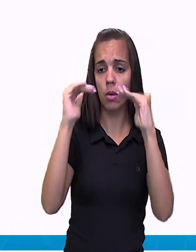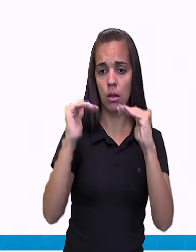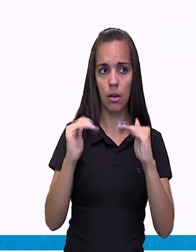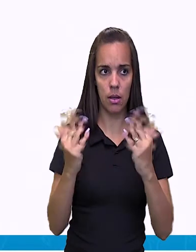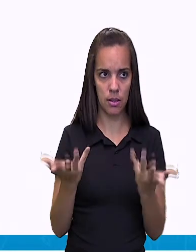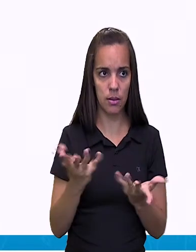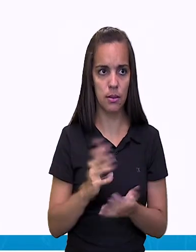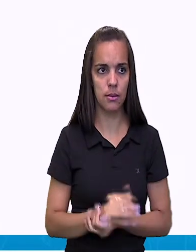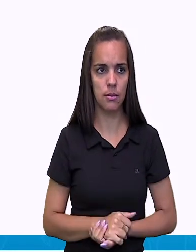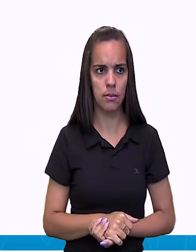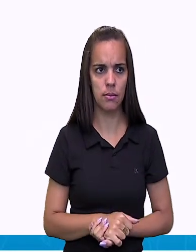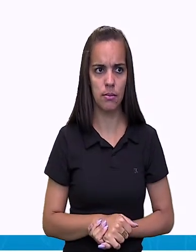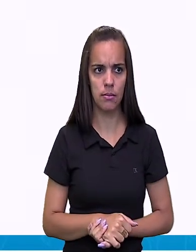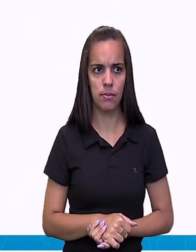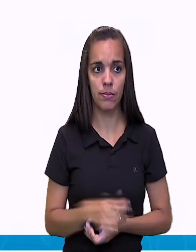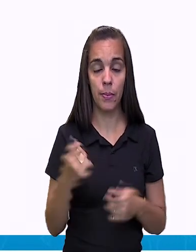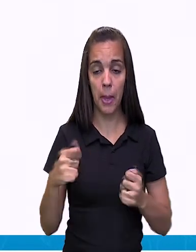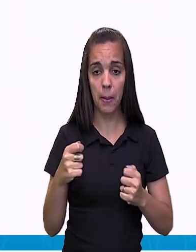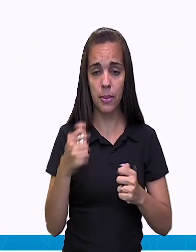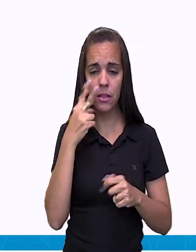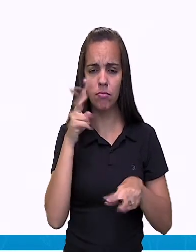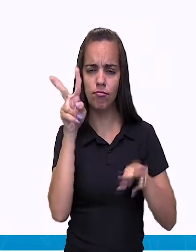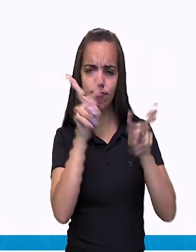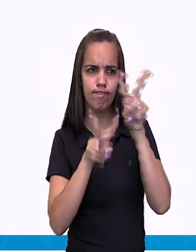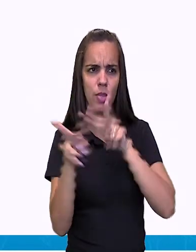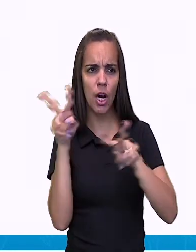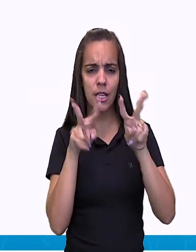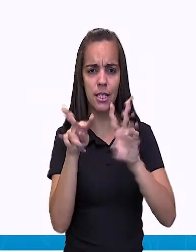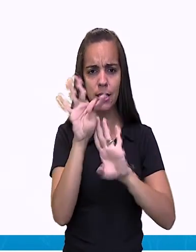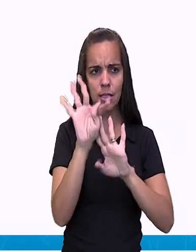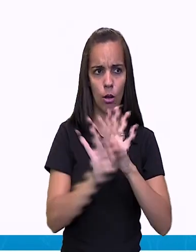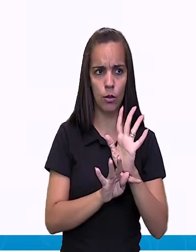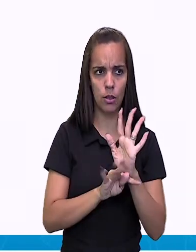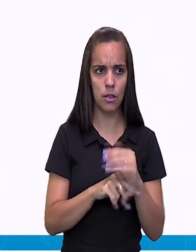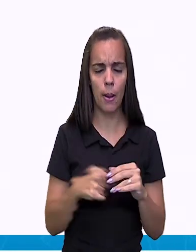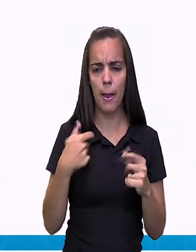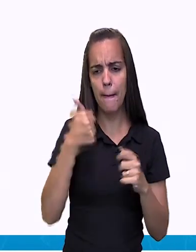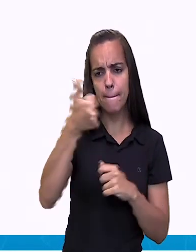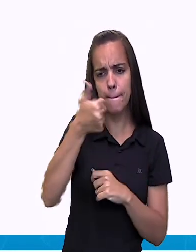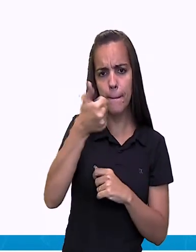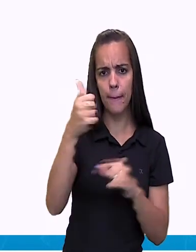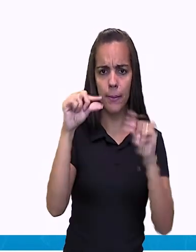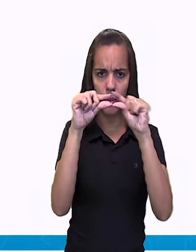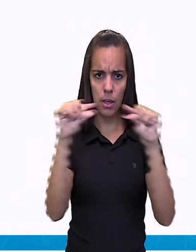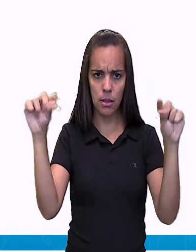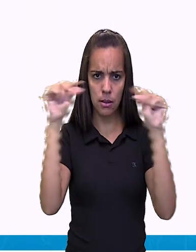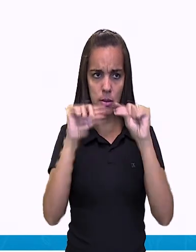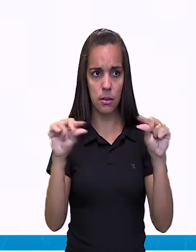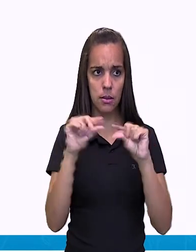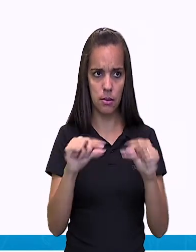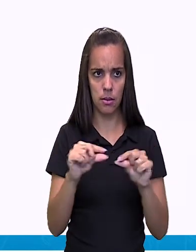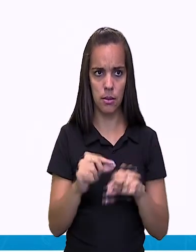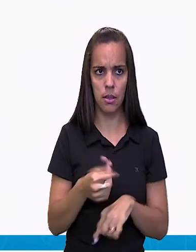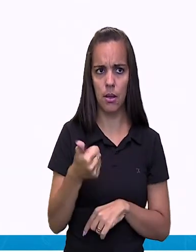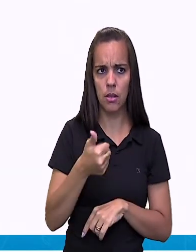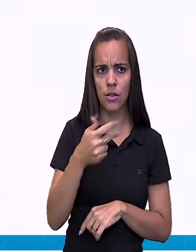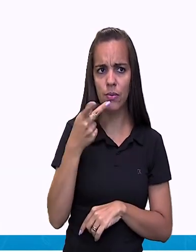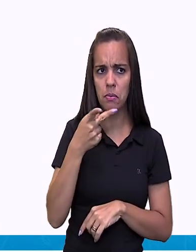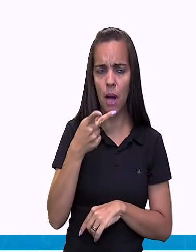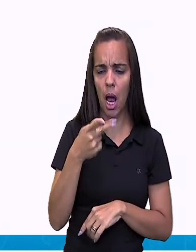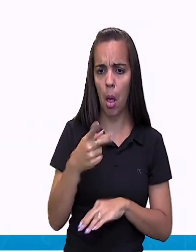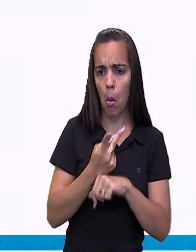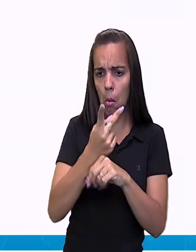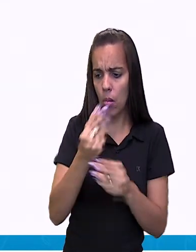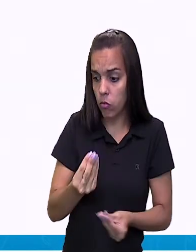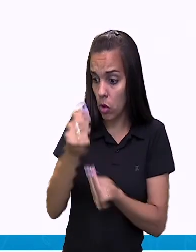analisar. É preciso analisar o contexto. Na primeira oração eu entendo, o prêmio foi entregue a